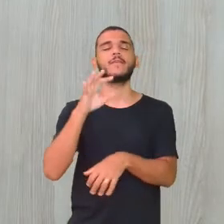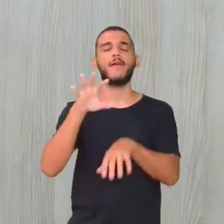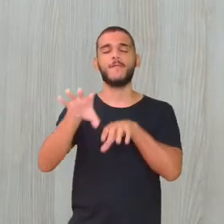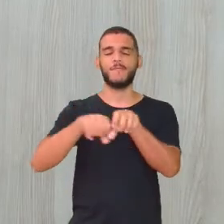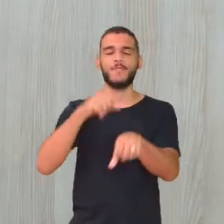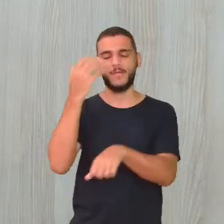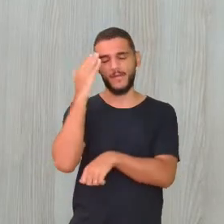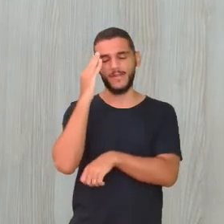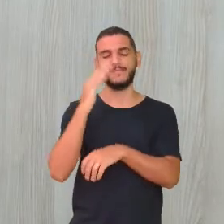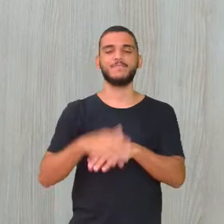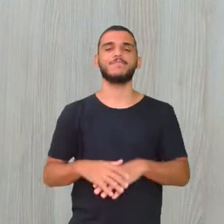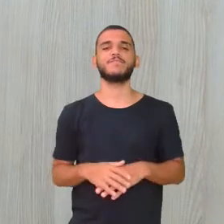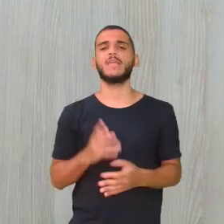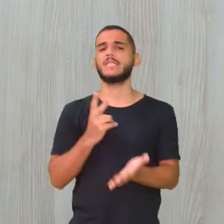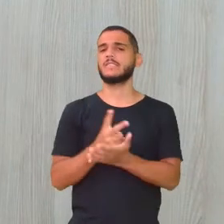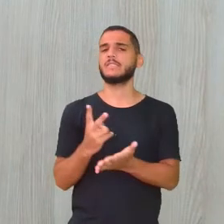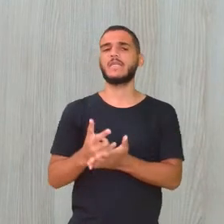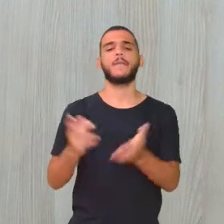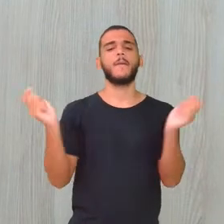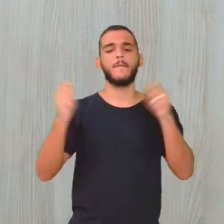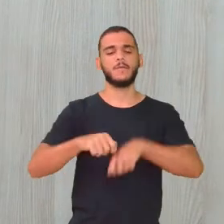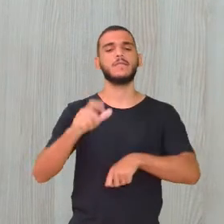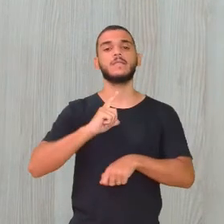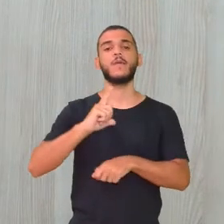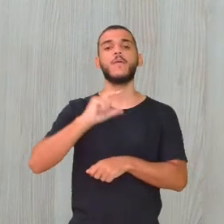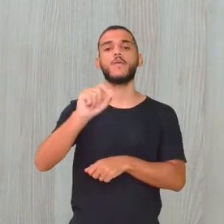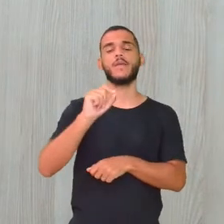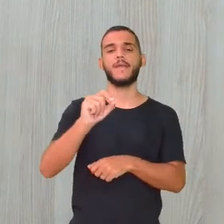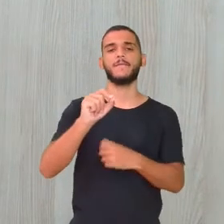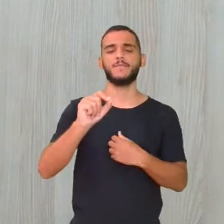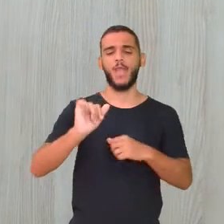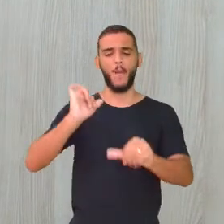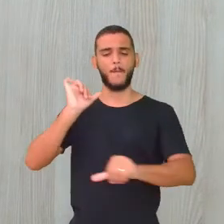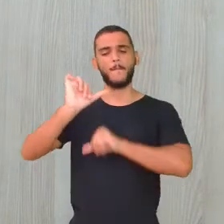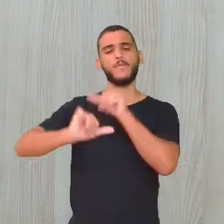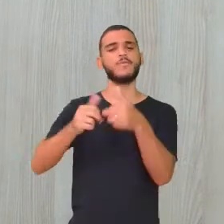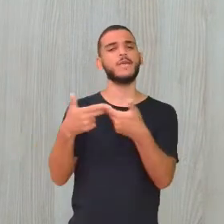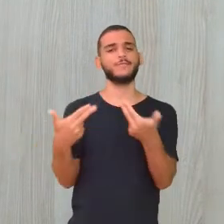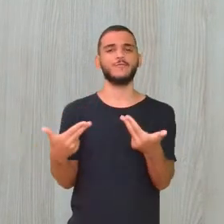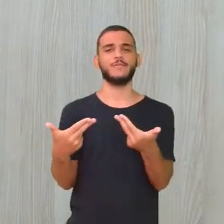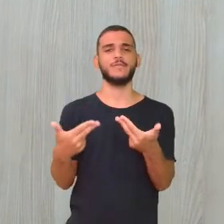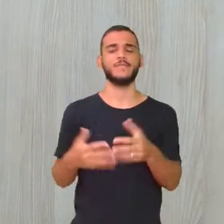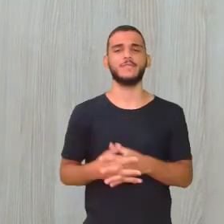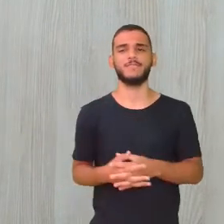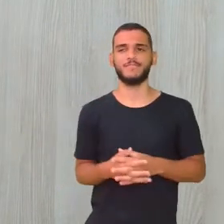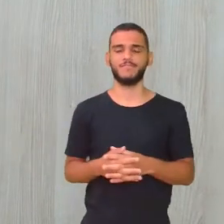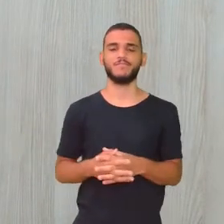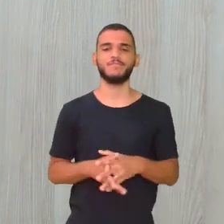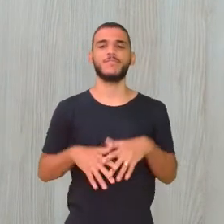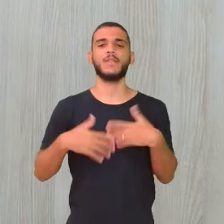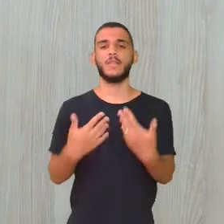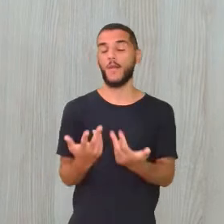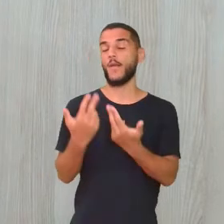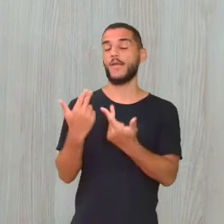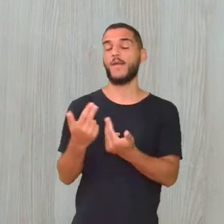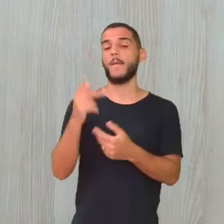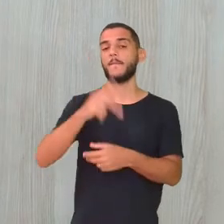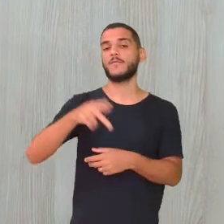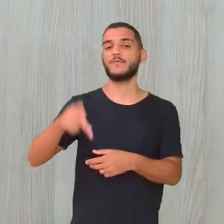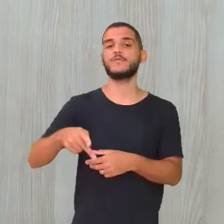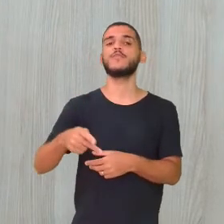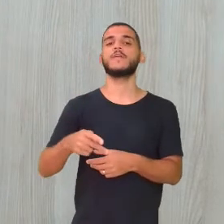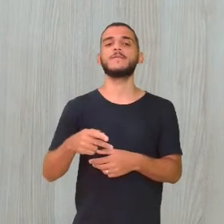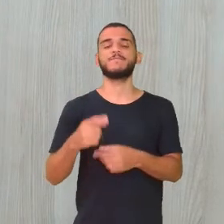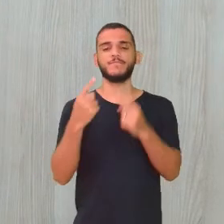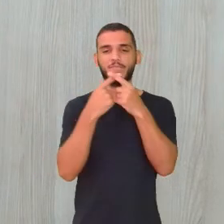gente sempre pode se reinventar, né? A gente sempre pode se arrepender e tentar outras coisas. Pois é. É como a professora Viviane falou,